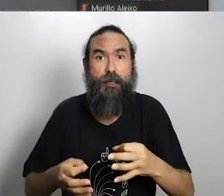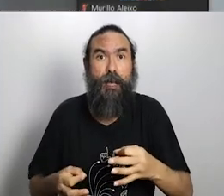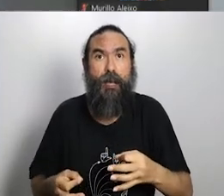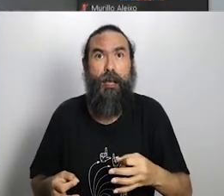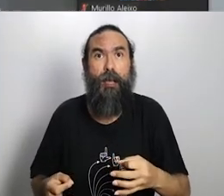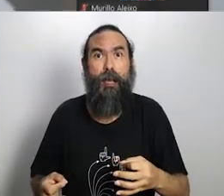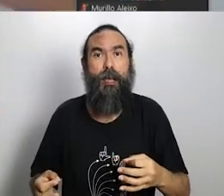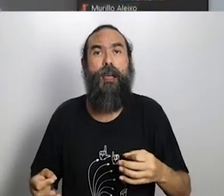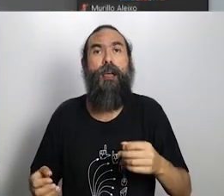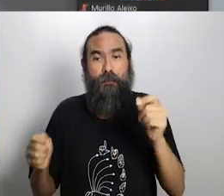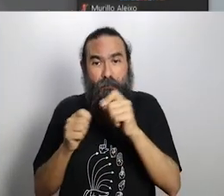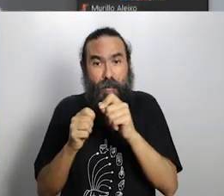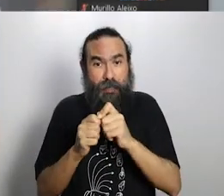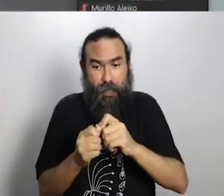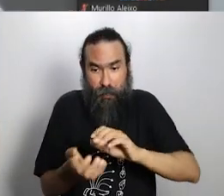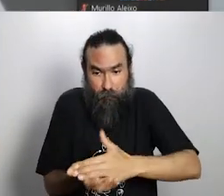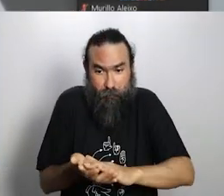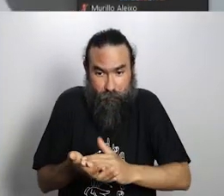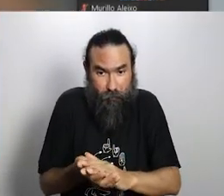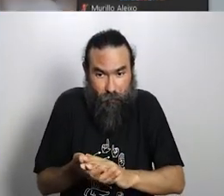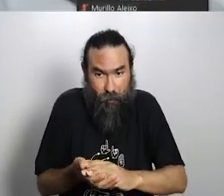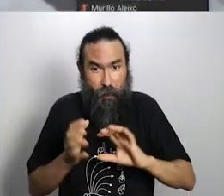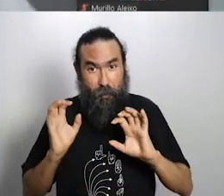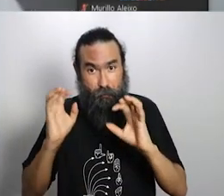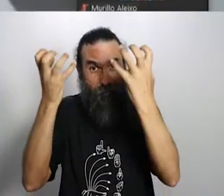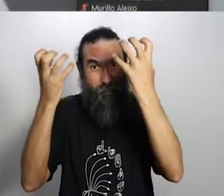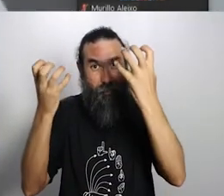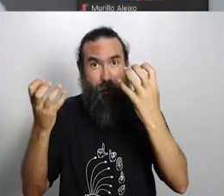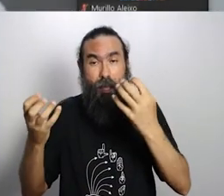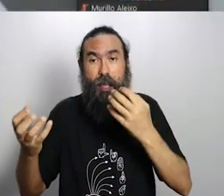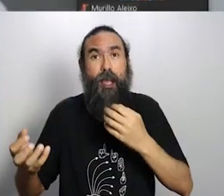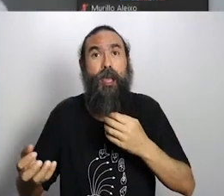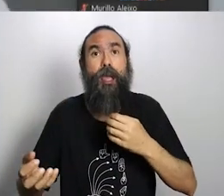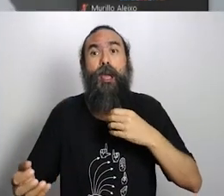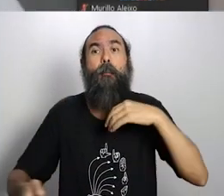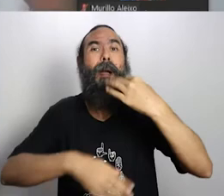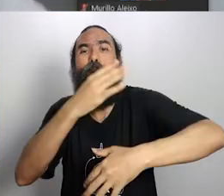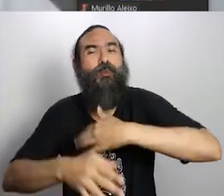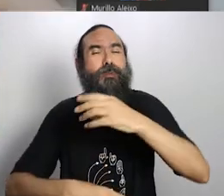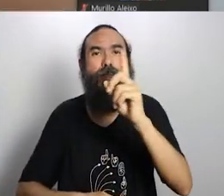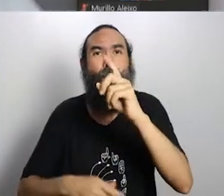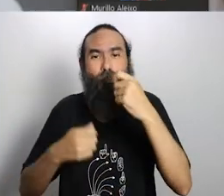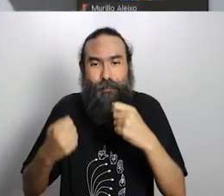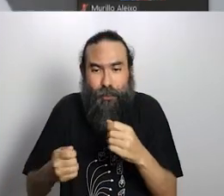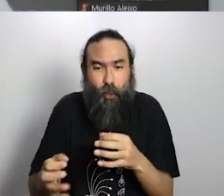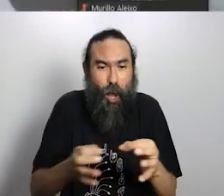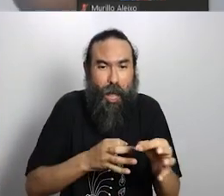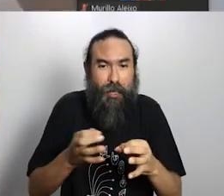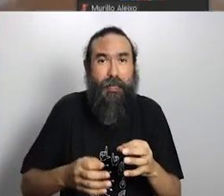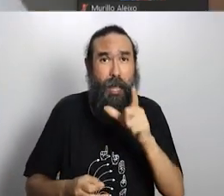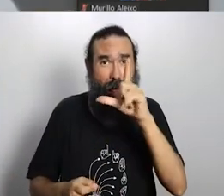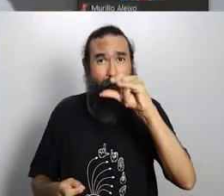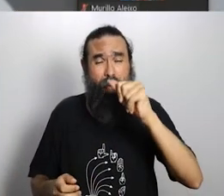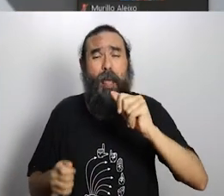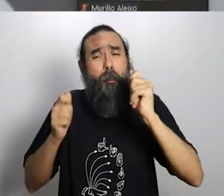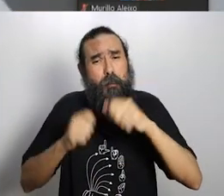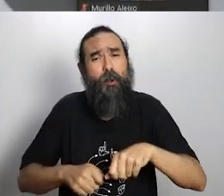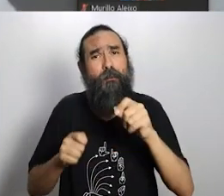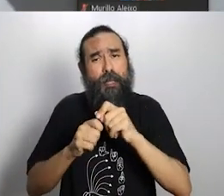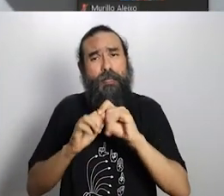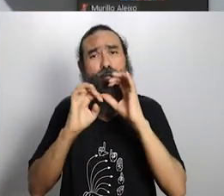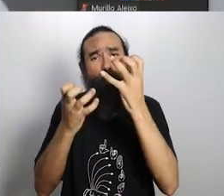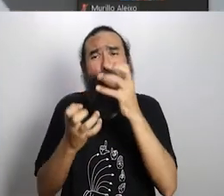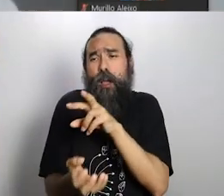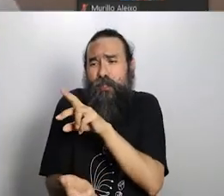faz ciranda na praça, faz na praia. Mas quando bota Lia num palco, quando bota Lia no Marco Zero ou numa